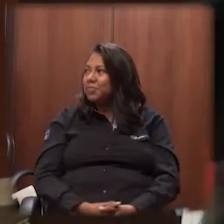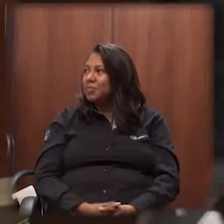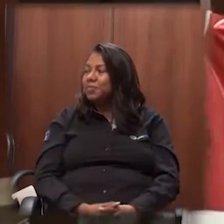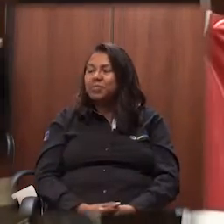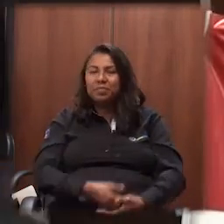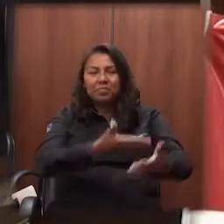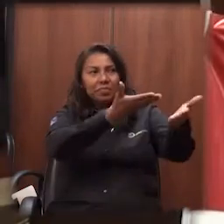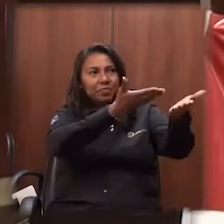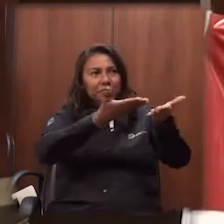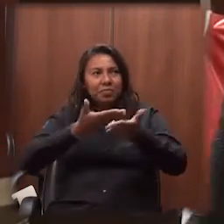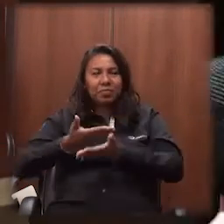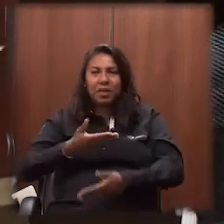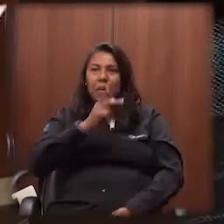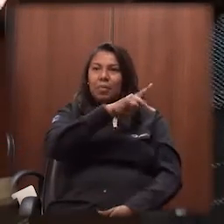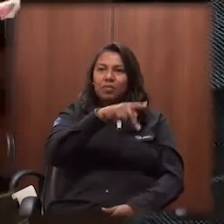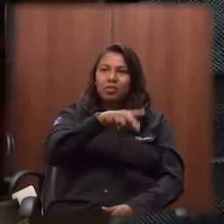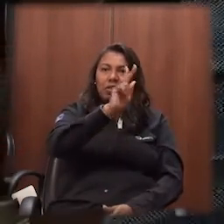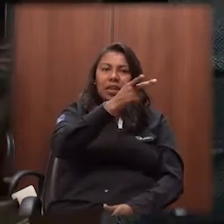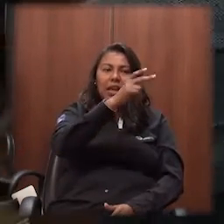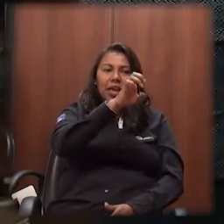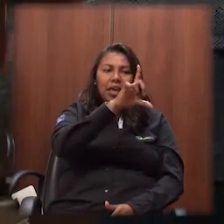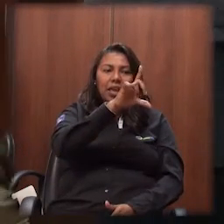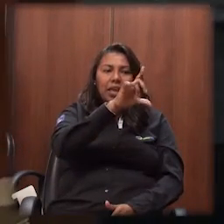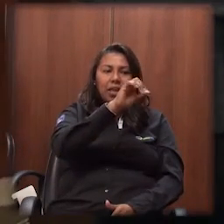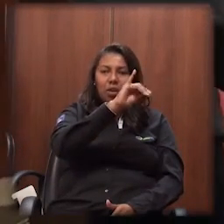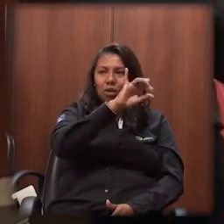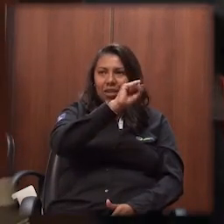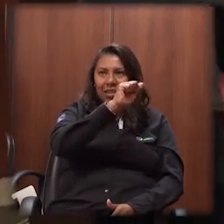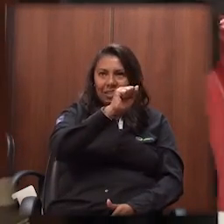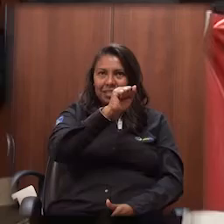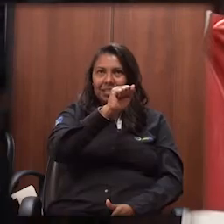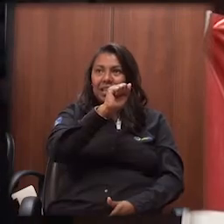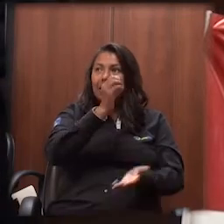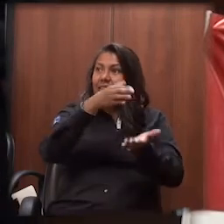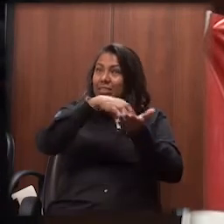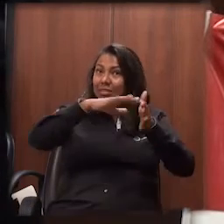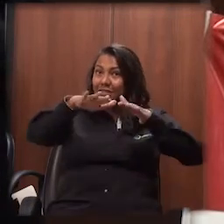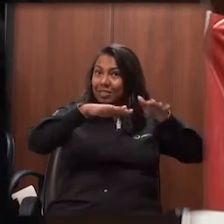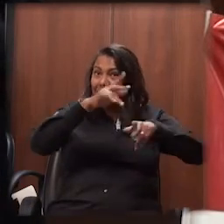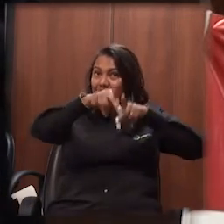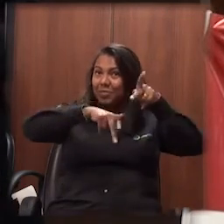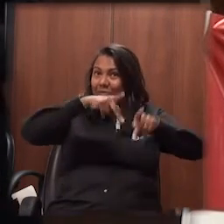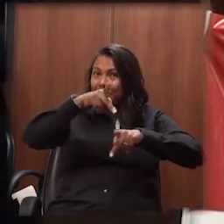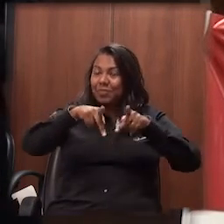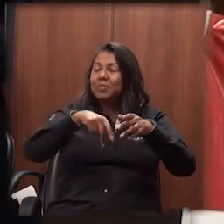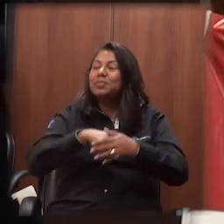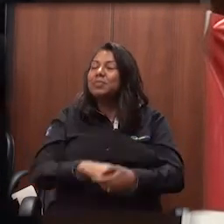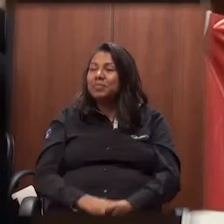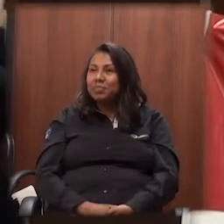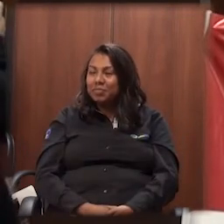Vou chamar aqui a professora Heloísa Gabriel, que é da Central de Movimentos Populares e